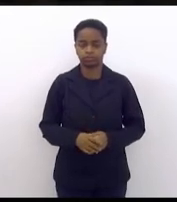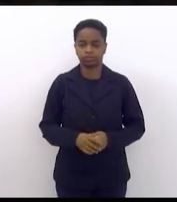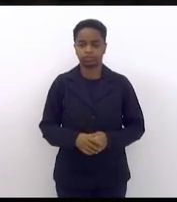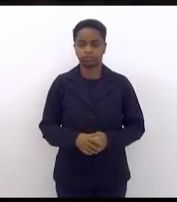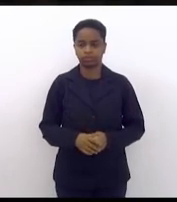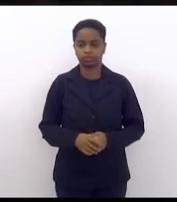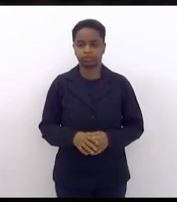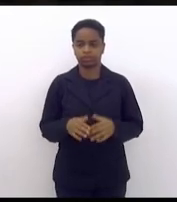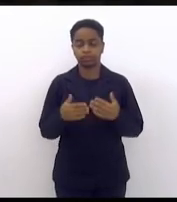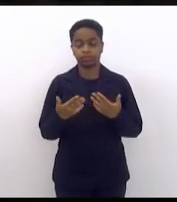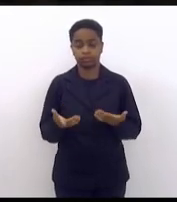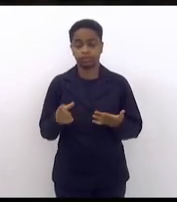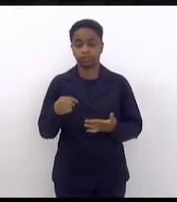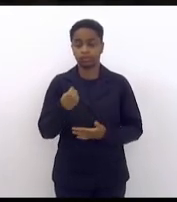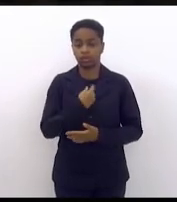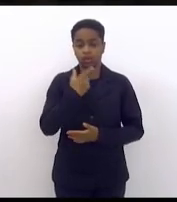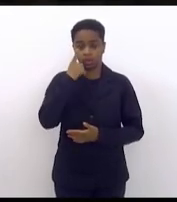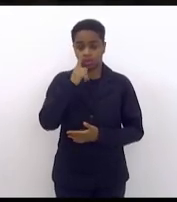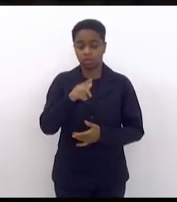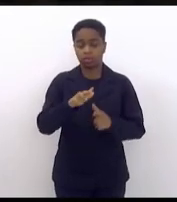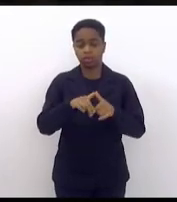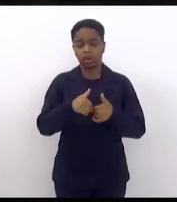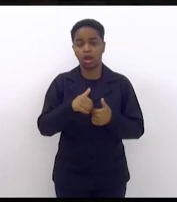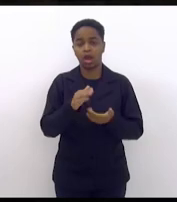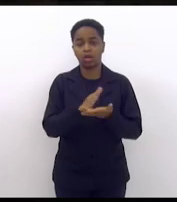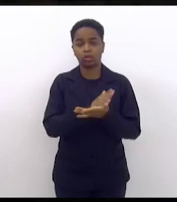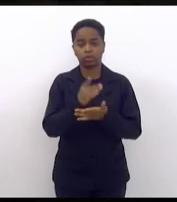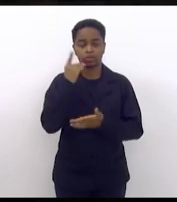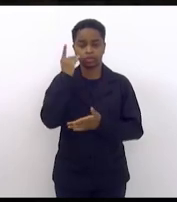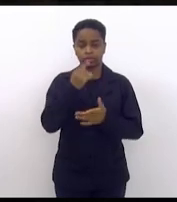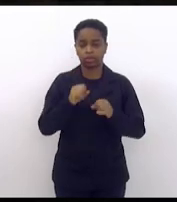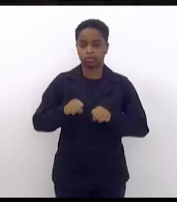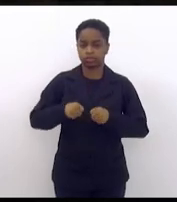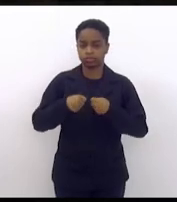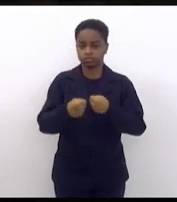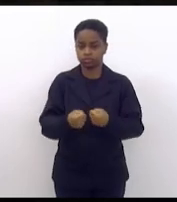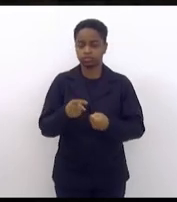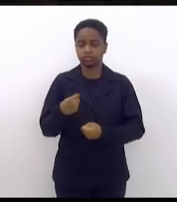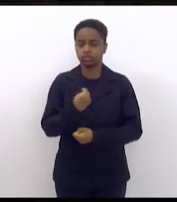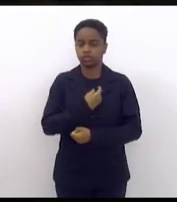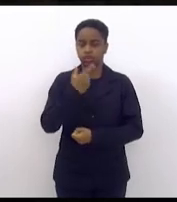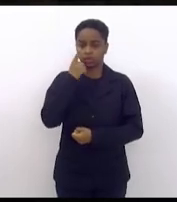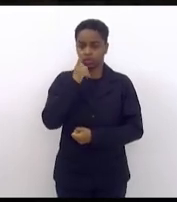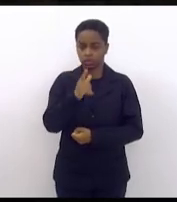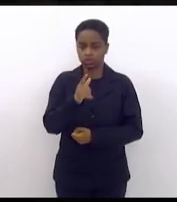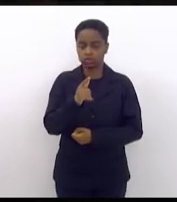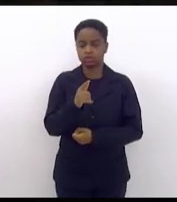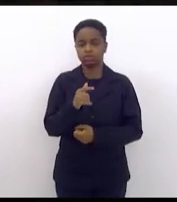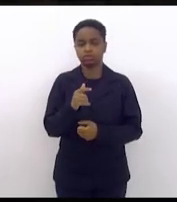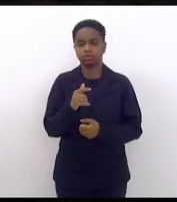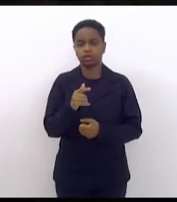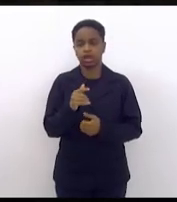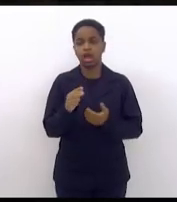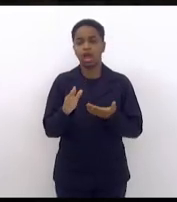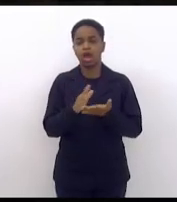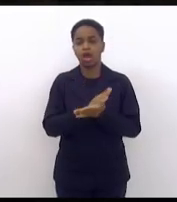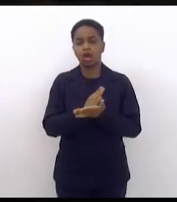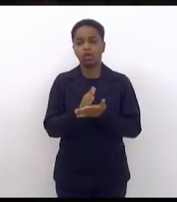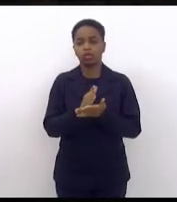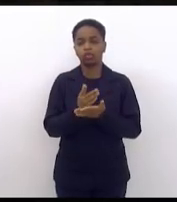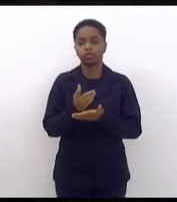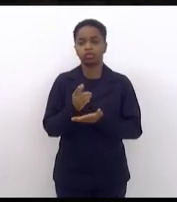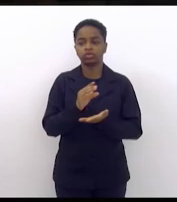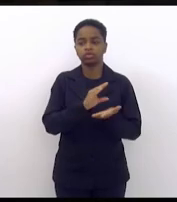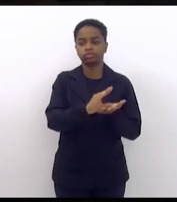Nós conseguimos, por esforço de alguns deputados aqui dessa casa, manter a integralidade de alguns fundos e conseguimos